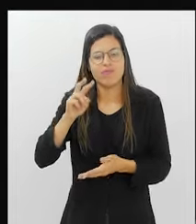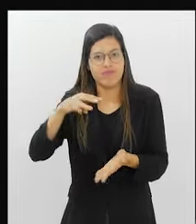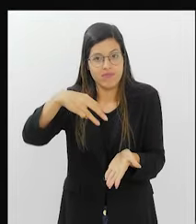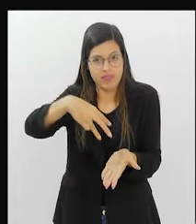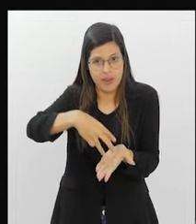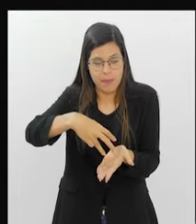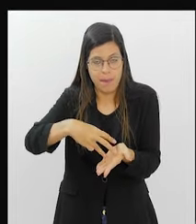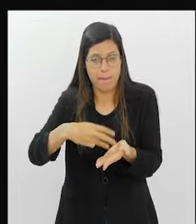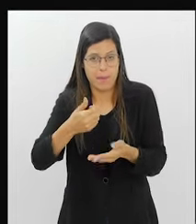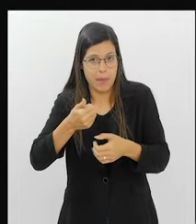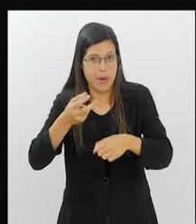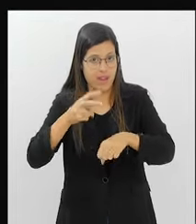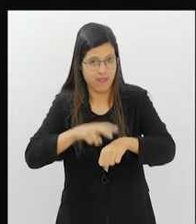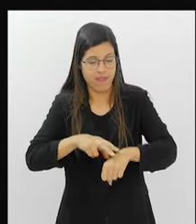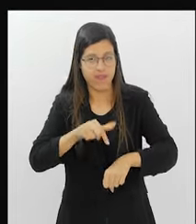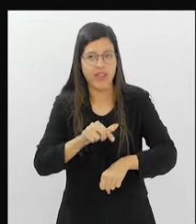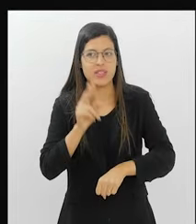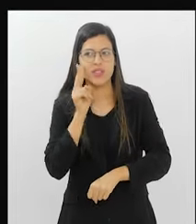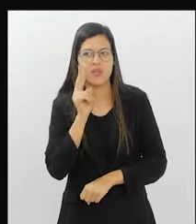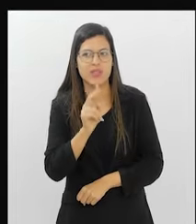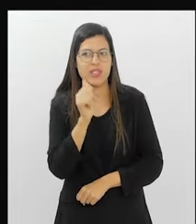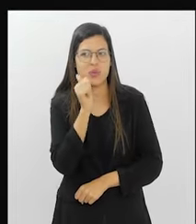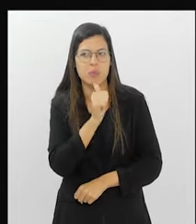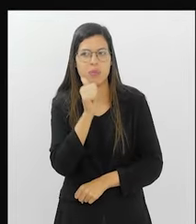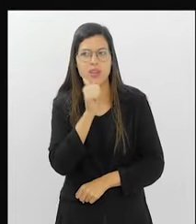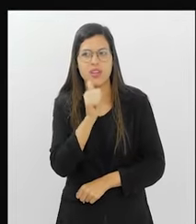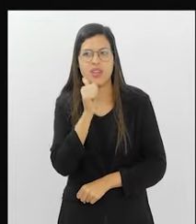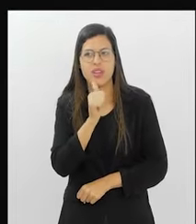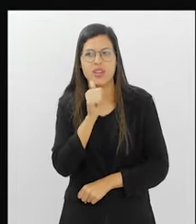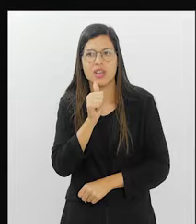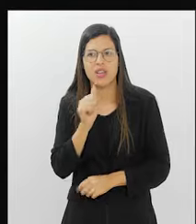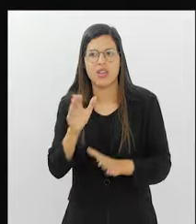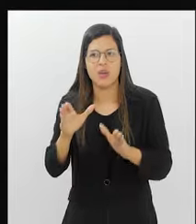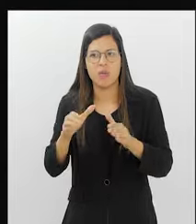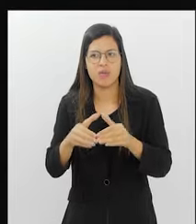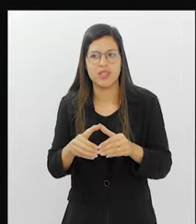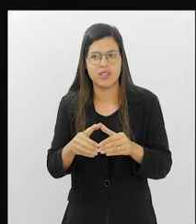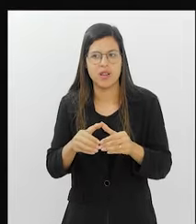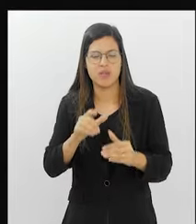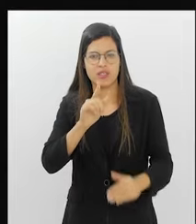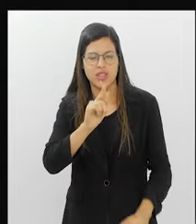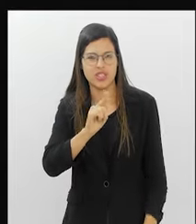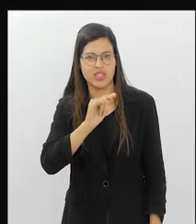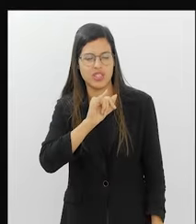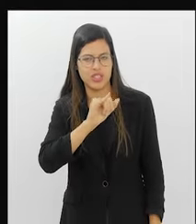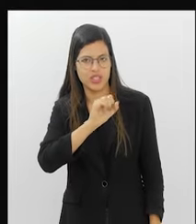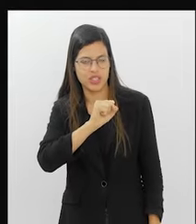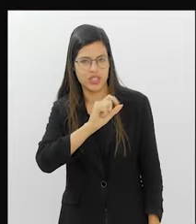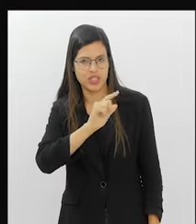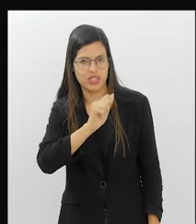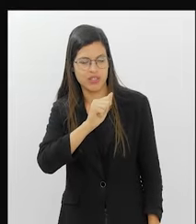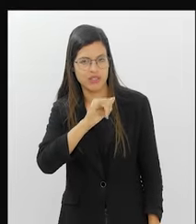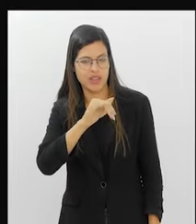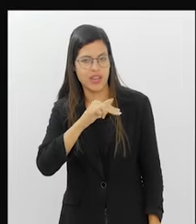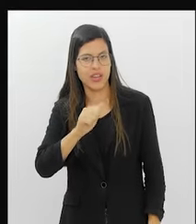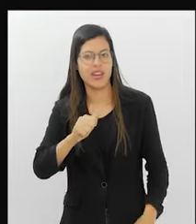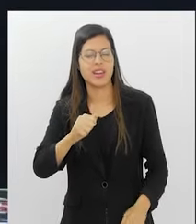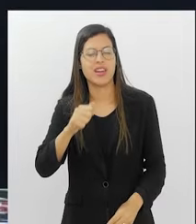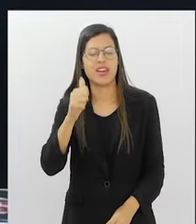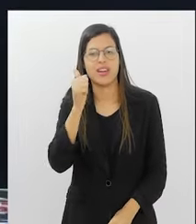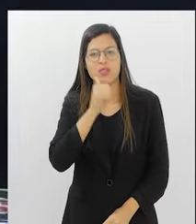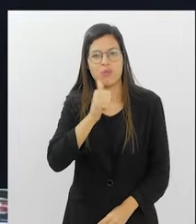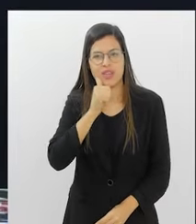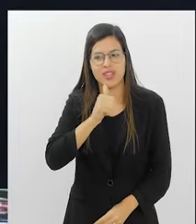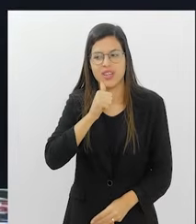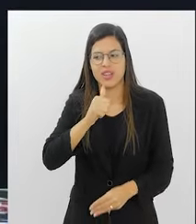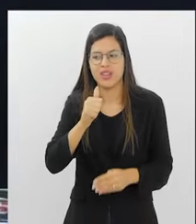que eu cheguei na Marquez Sapucaí eu vejo as meninas eu se eu não me engano era a comissão da dona gislan da beijaflor com as